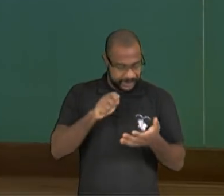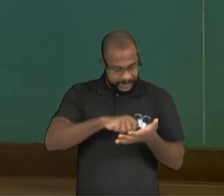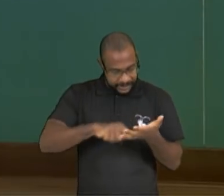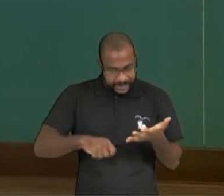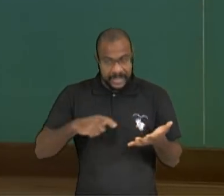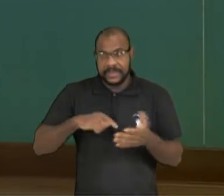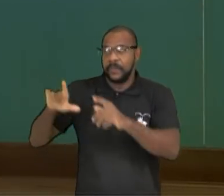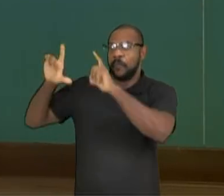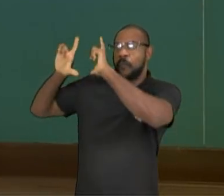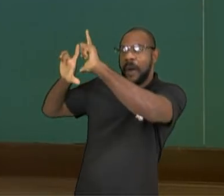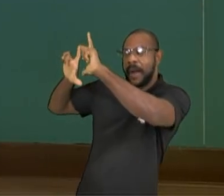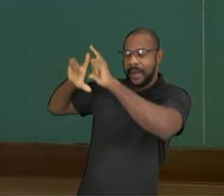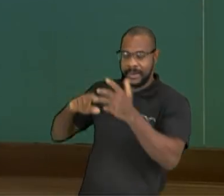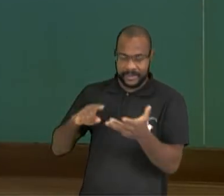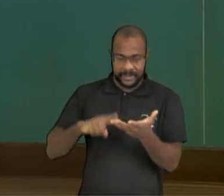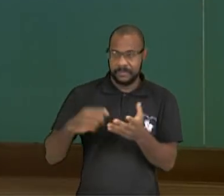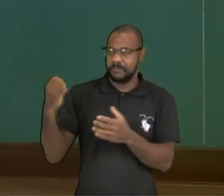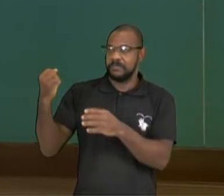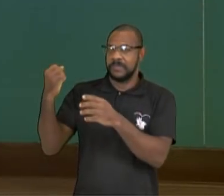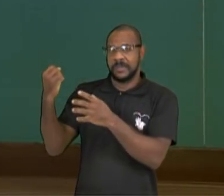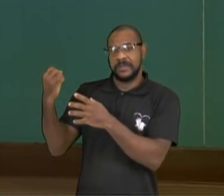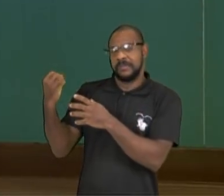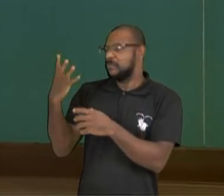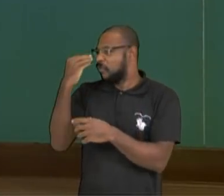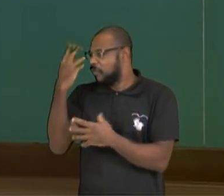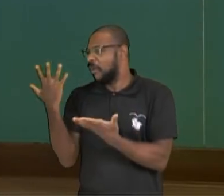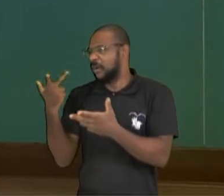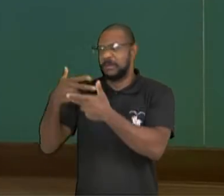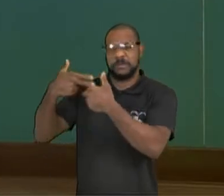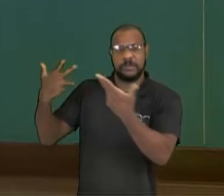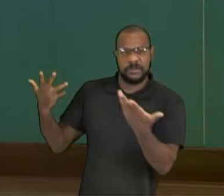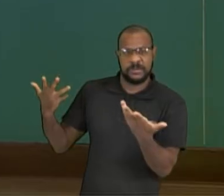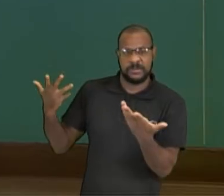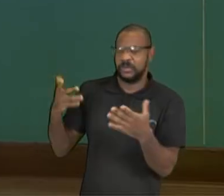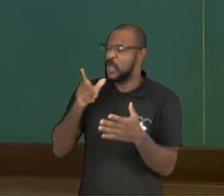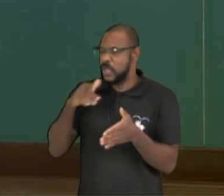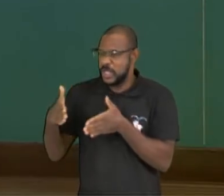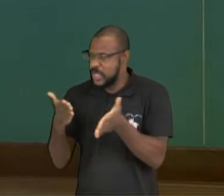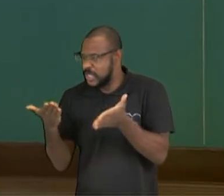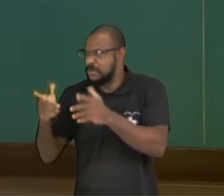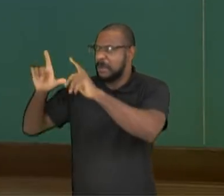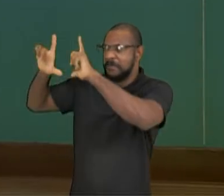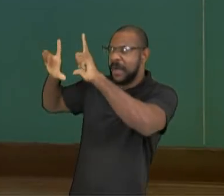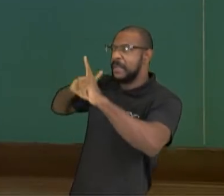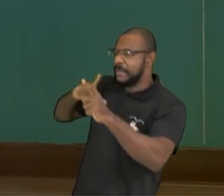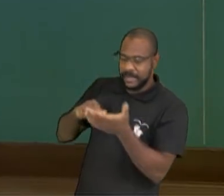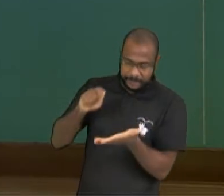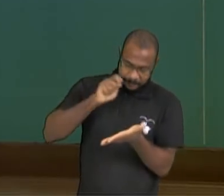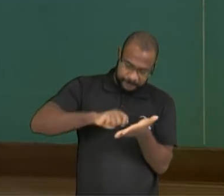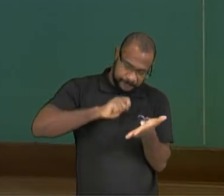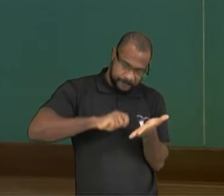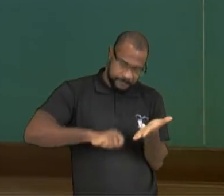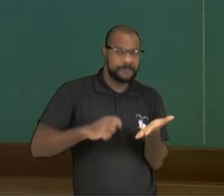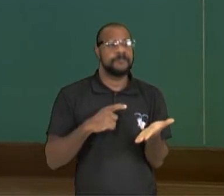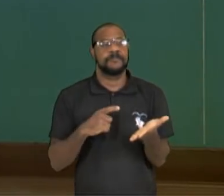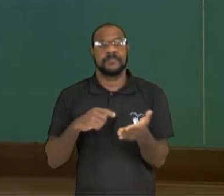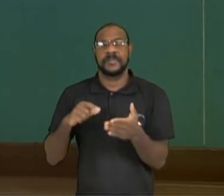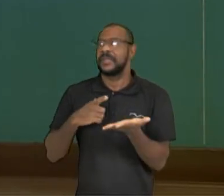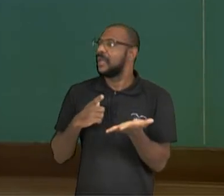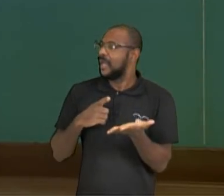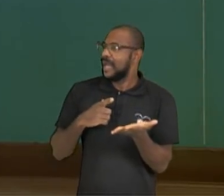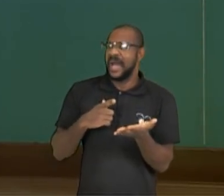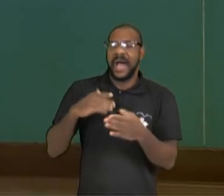um quadro com uma imagem, sei lá, de um rio na parede e assim por diante. A parede, a cor